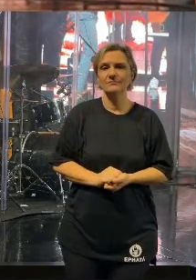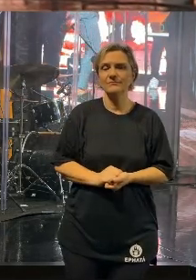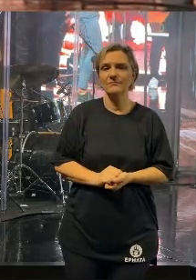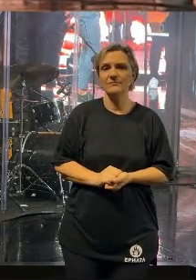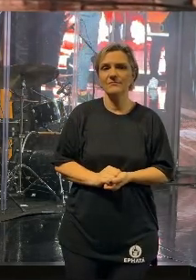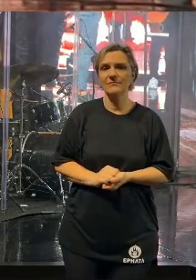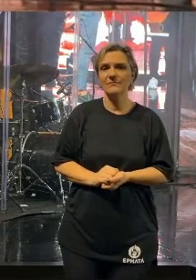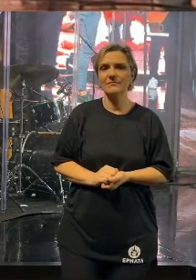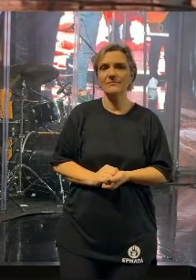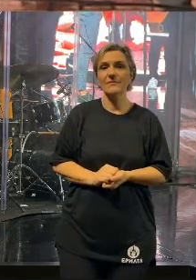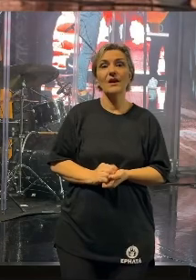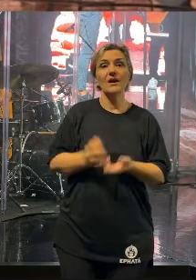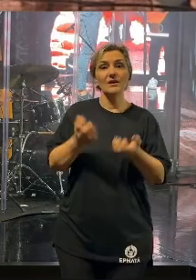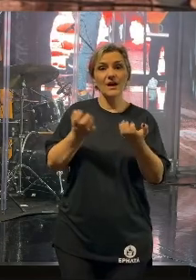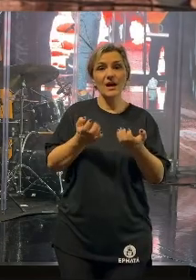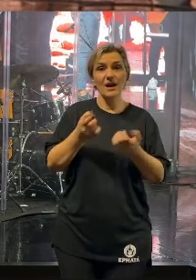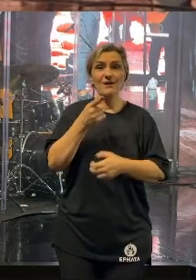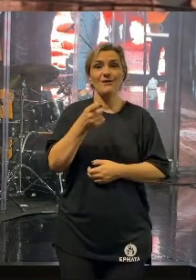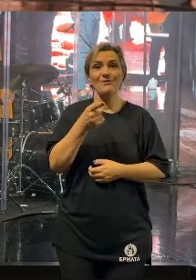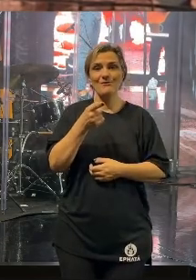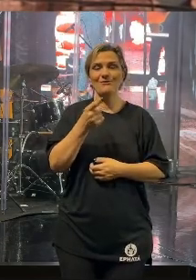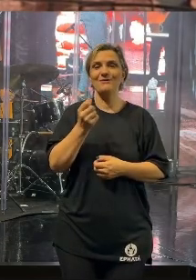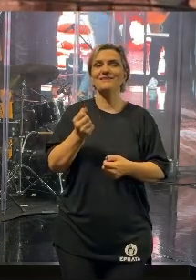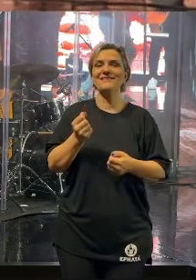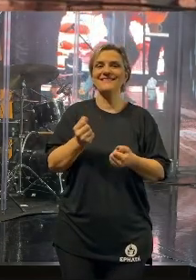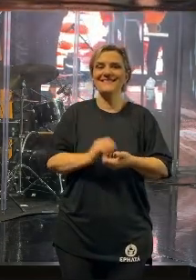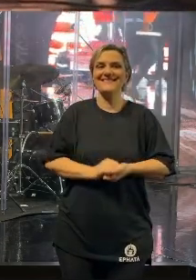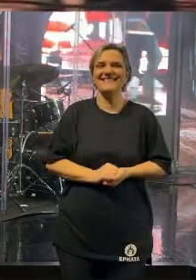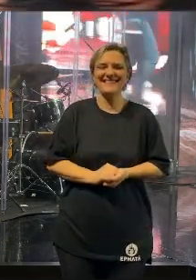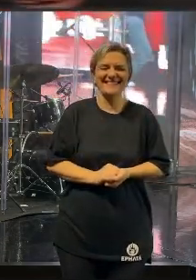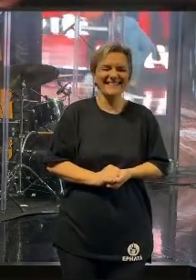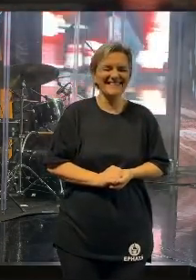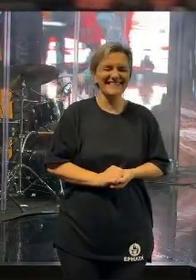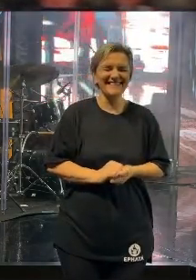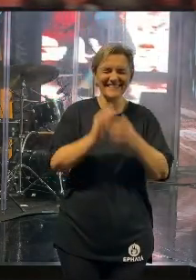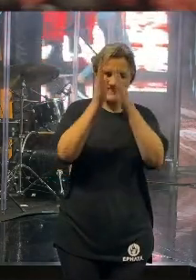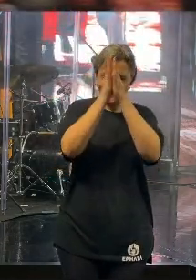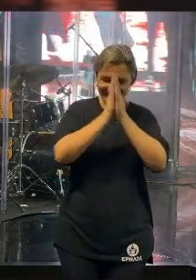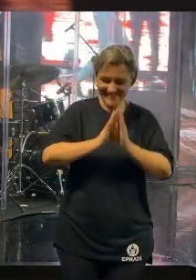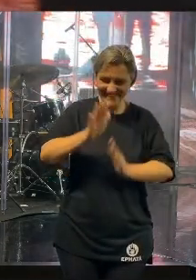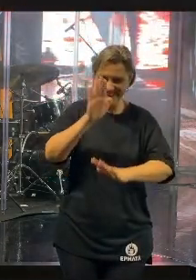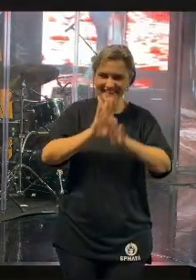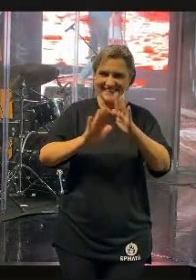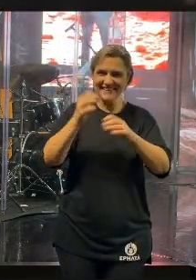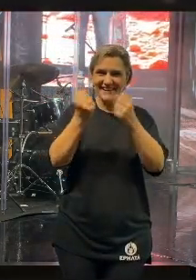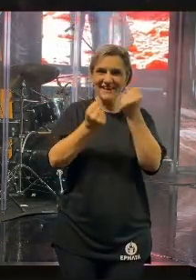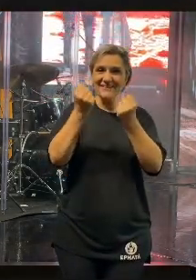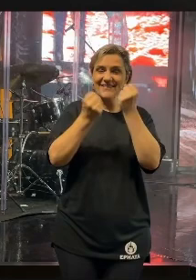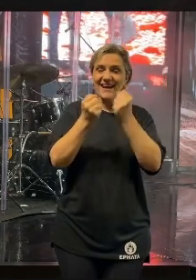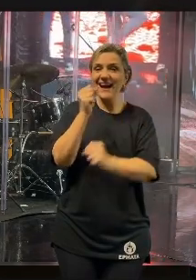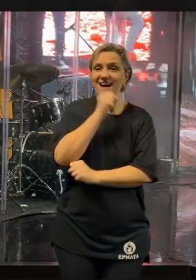Quero ver você adorar de chevetinho e a esposa tendo que descer para empurrar.